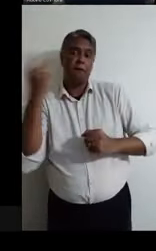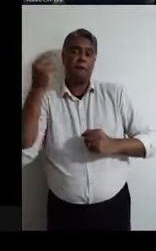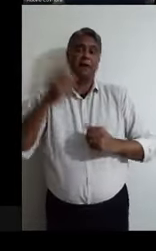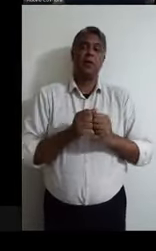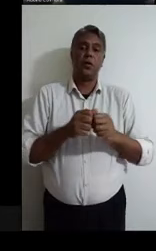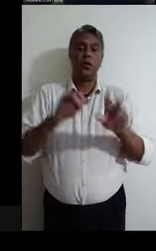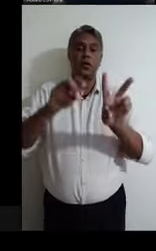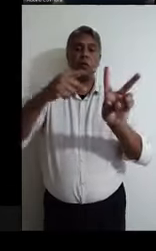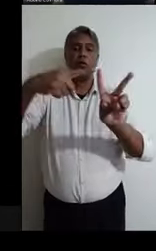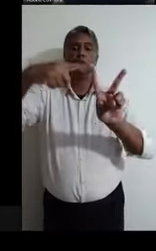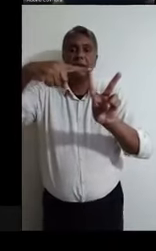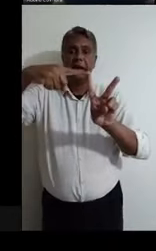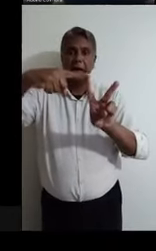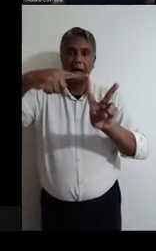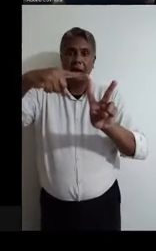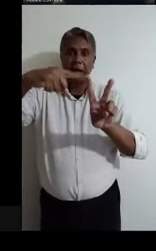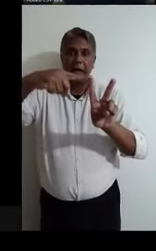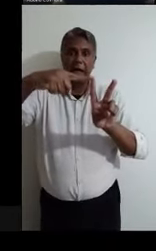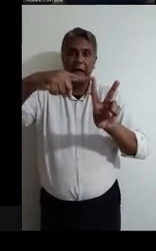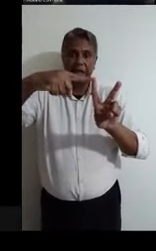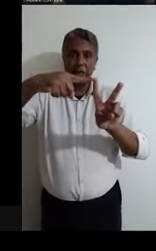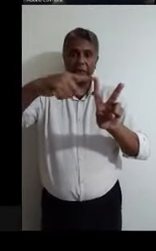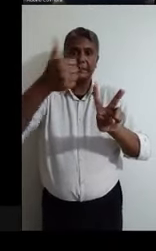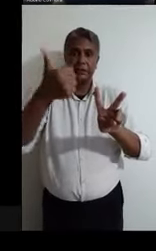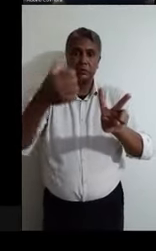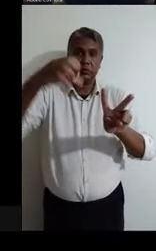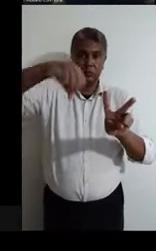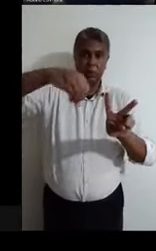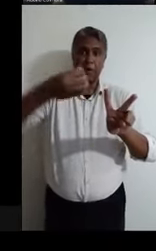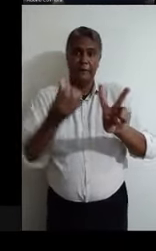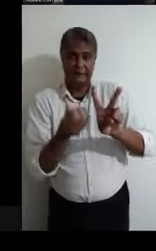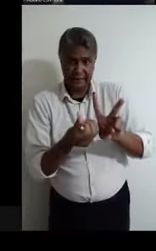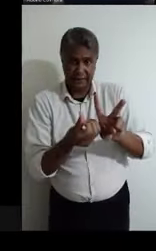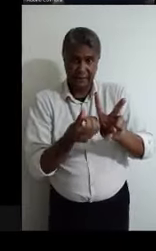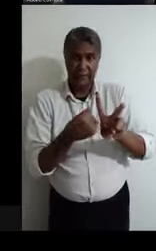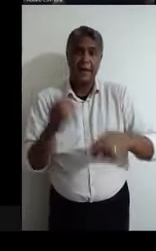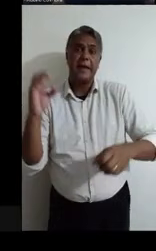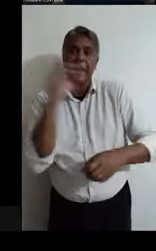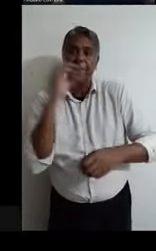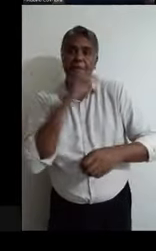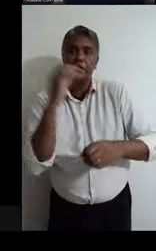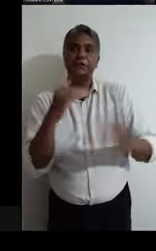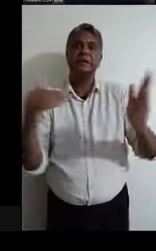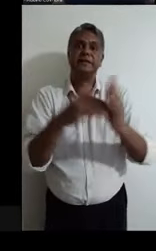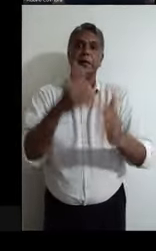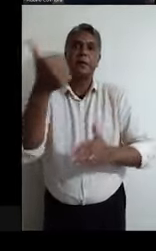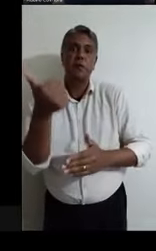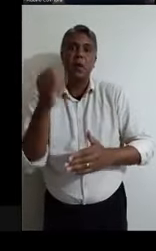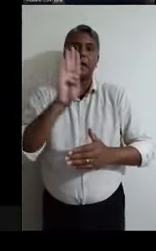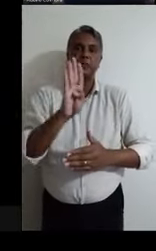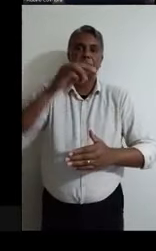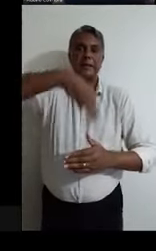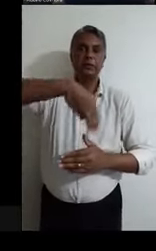velocidade final, a gente atribui a raiz quadrada a 196 e a velocidade final é igual a